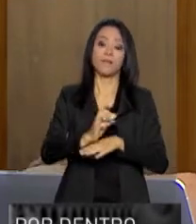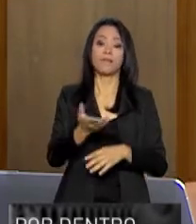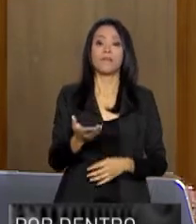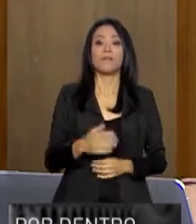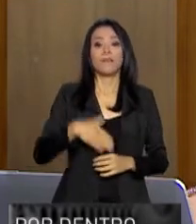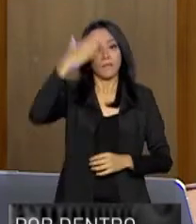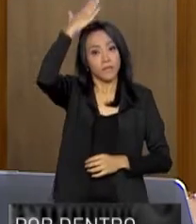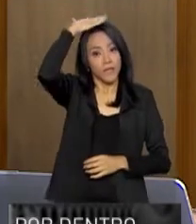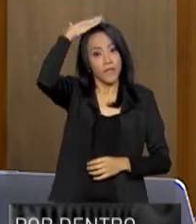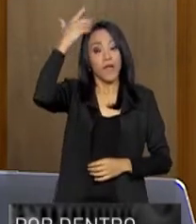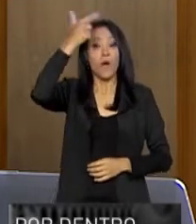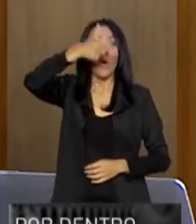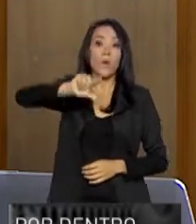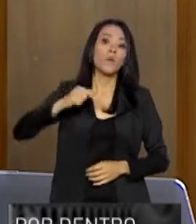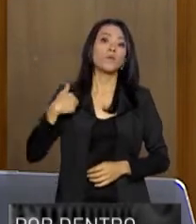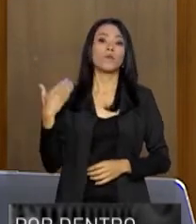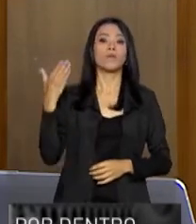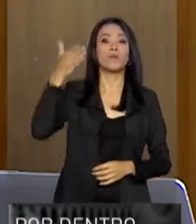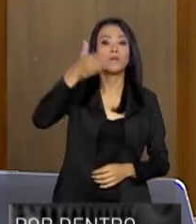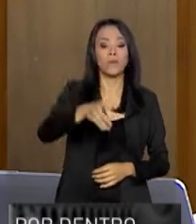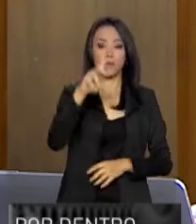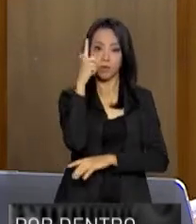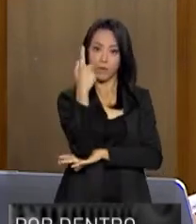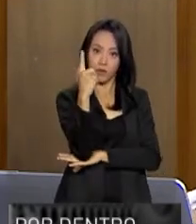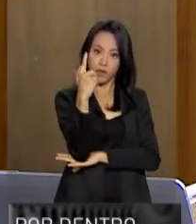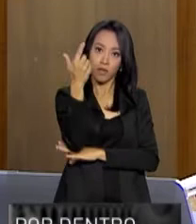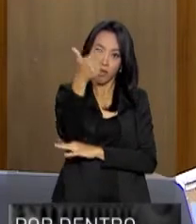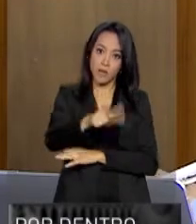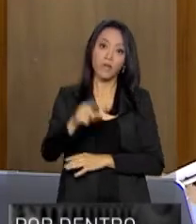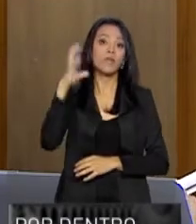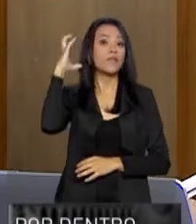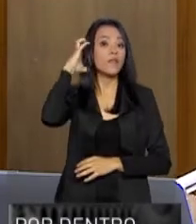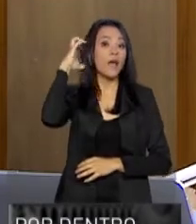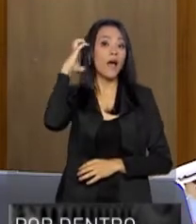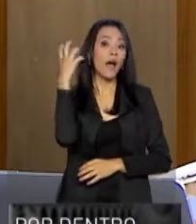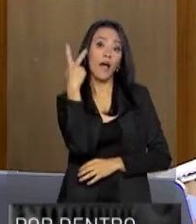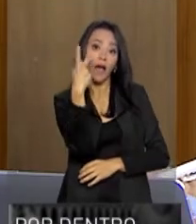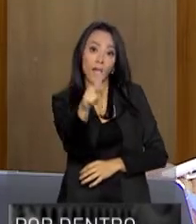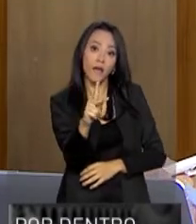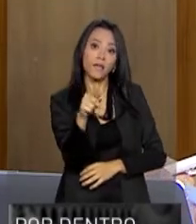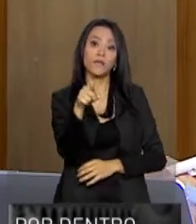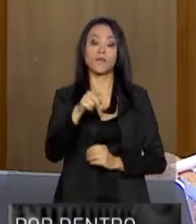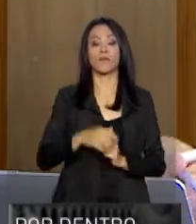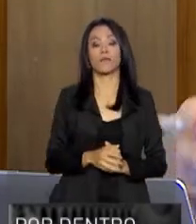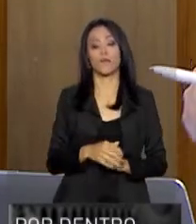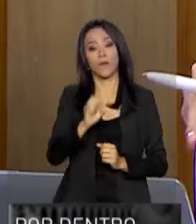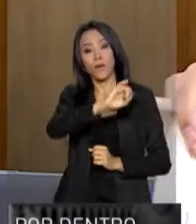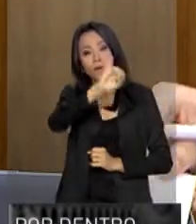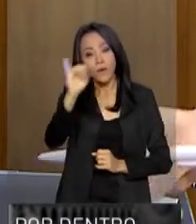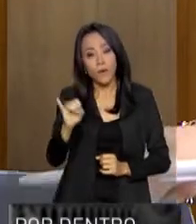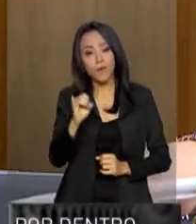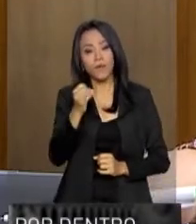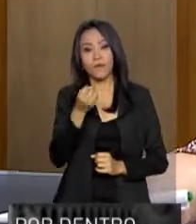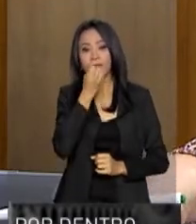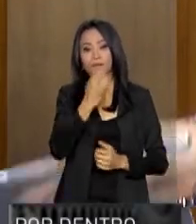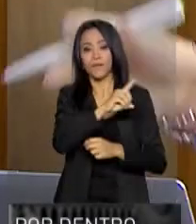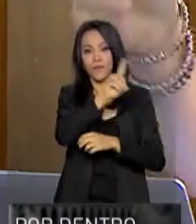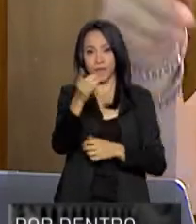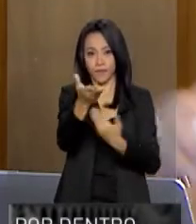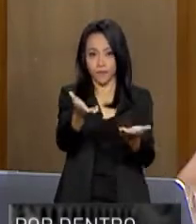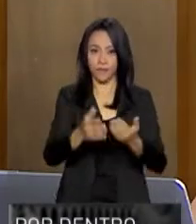goiás vamos conversar com os cgis mar júnior da rádio aliança 1.090 a m o laço de ismar muito bom dia para